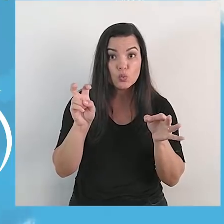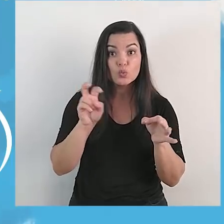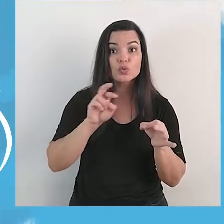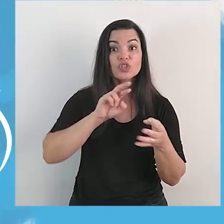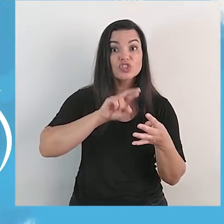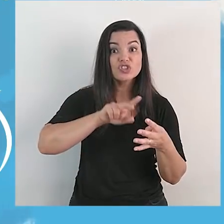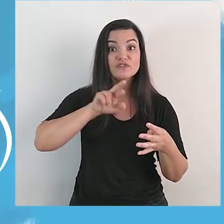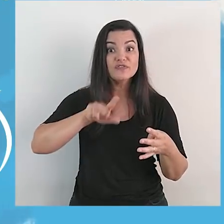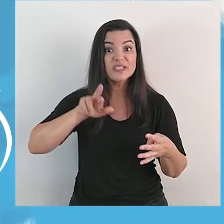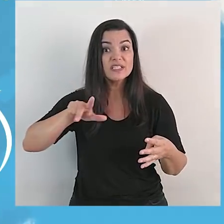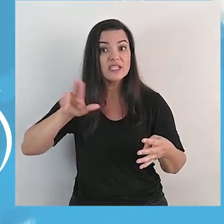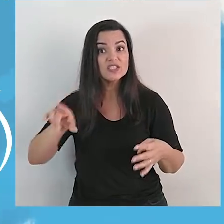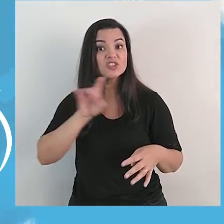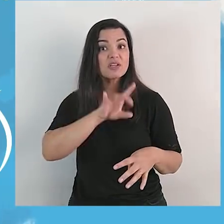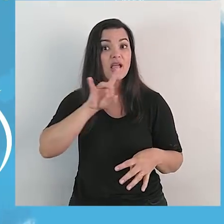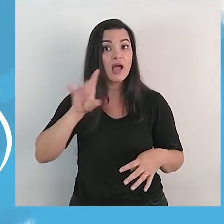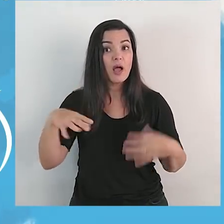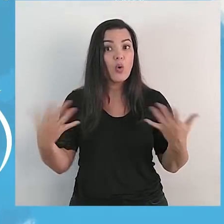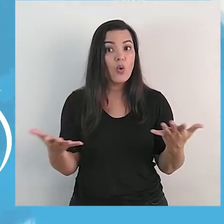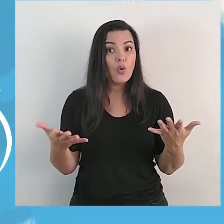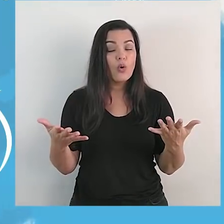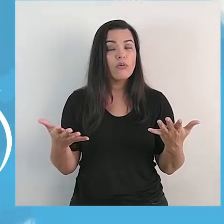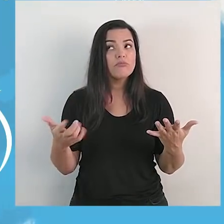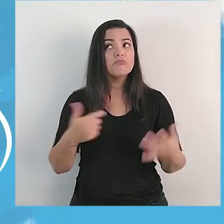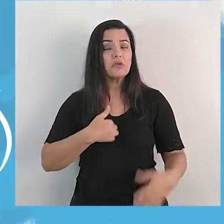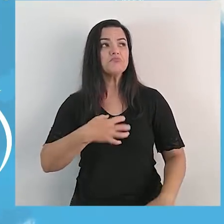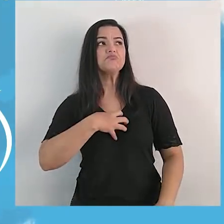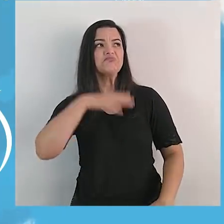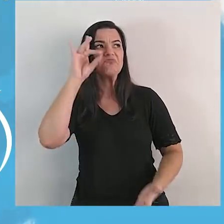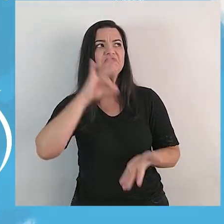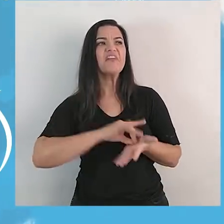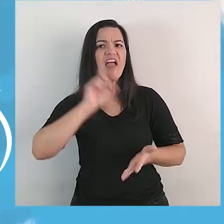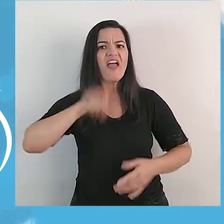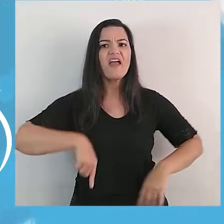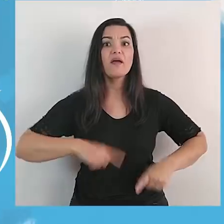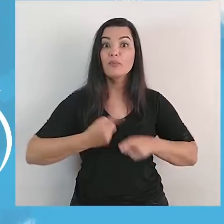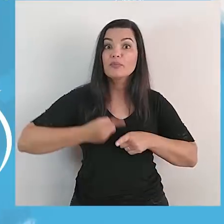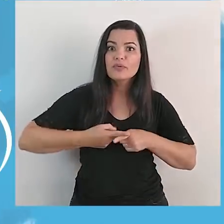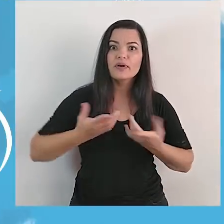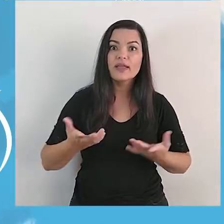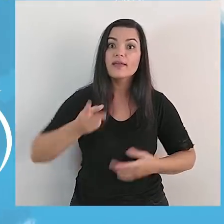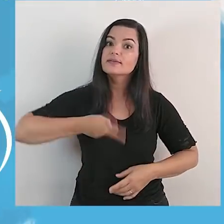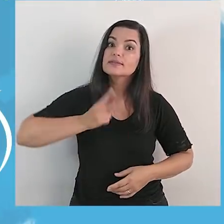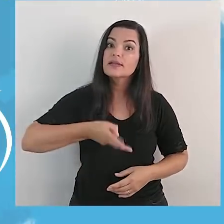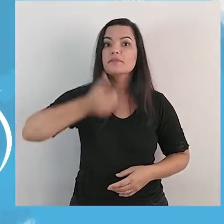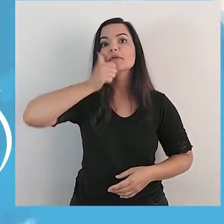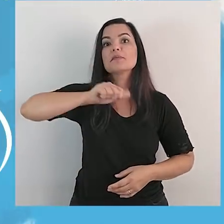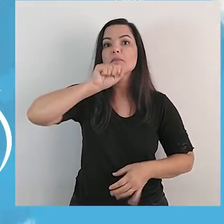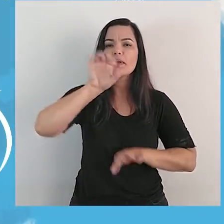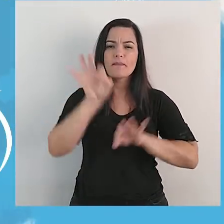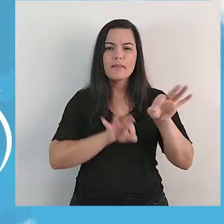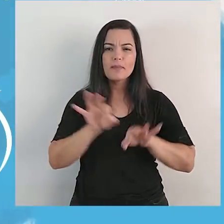narizes diferentes. E eu acho que isso é verdade. Por quê? Porque